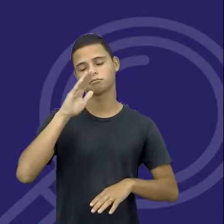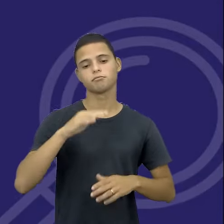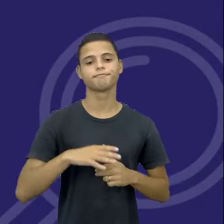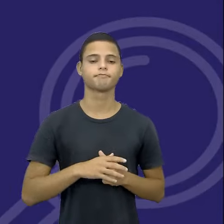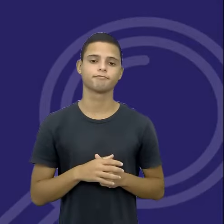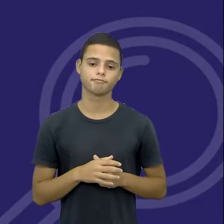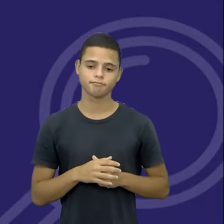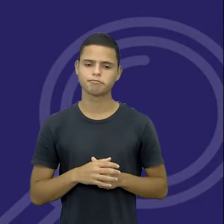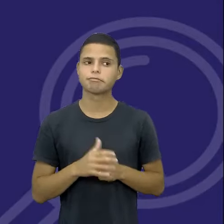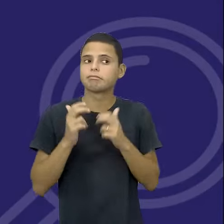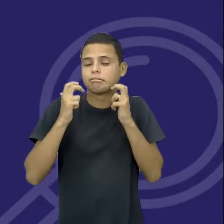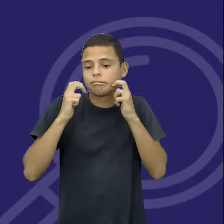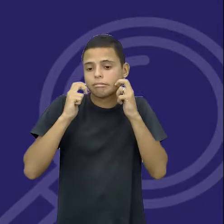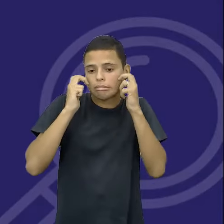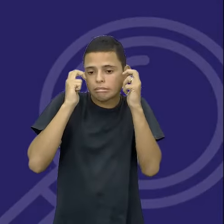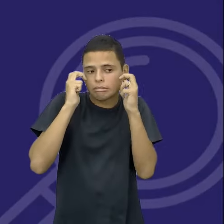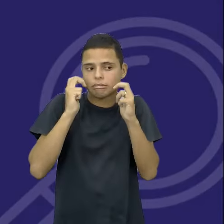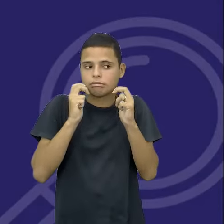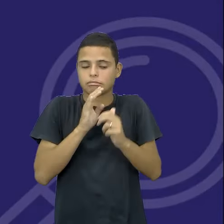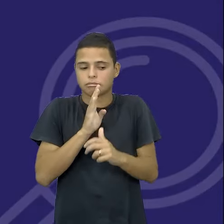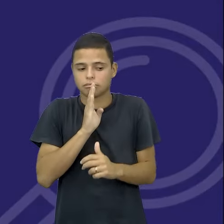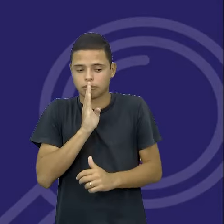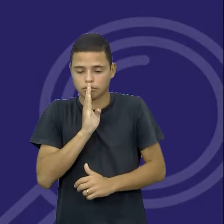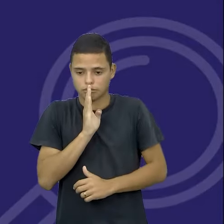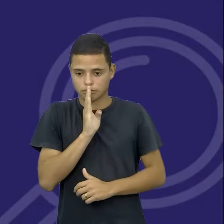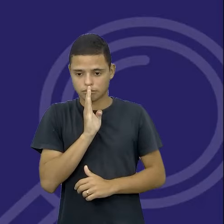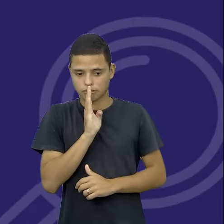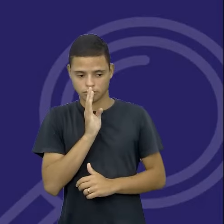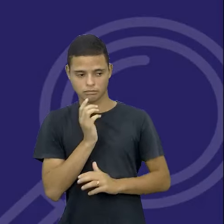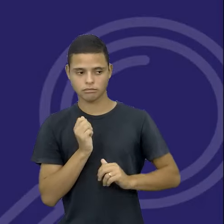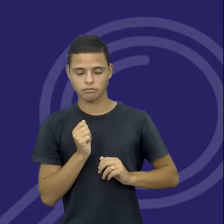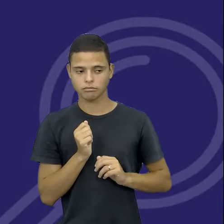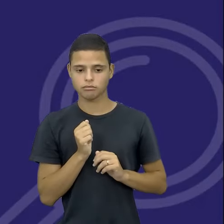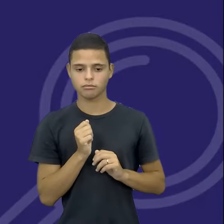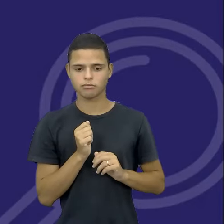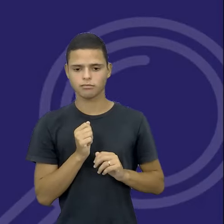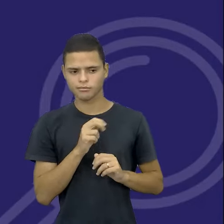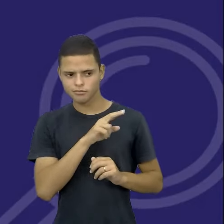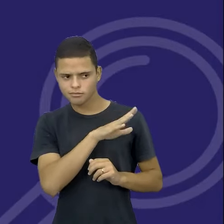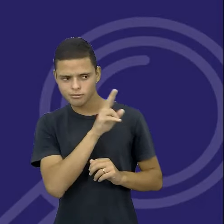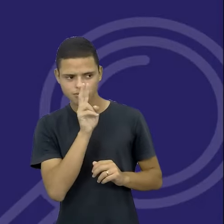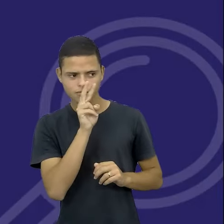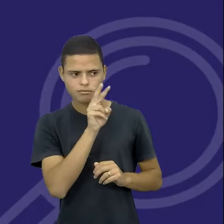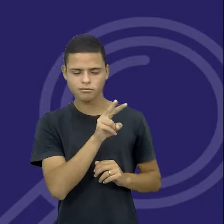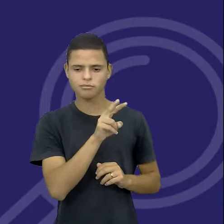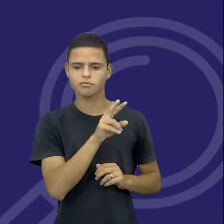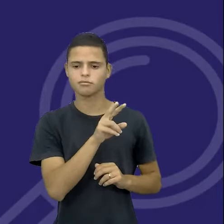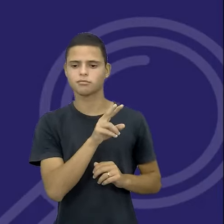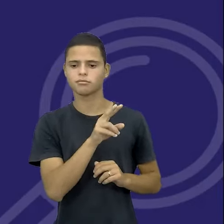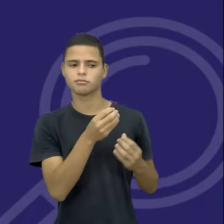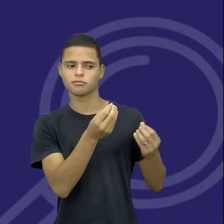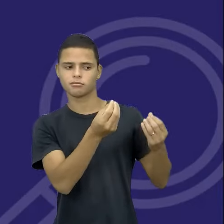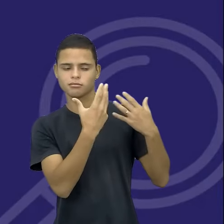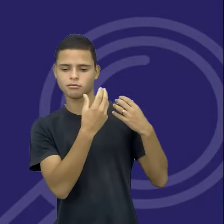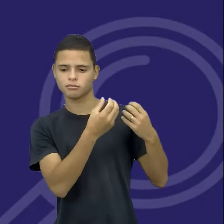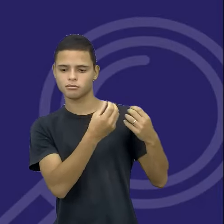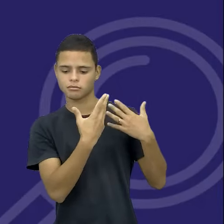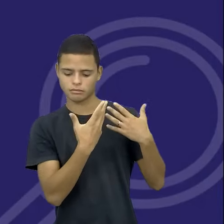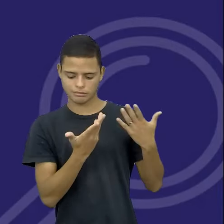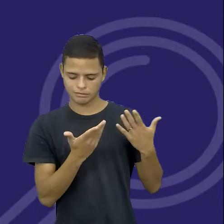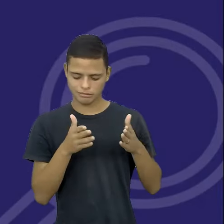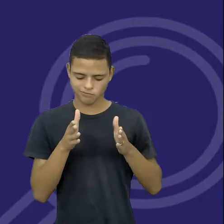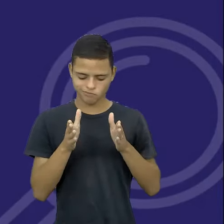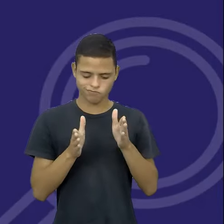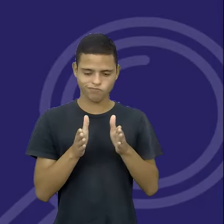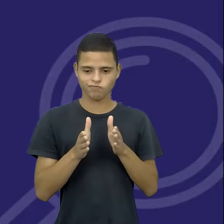eles ficam mais tímidos, né? Eles não veem a aula de matemática como esse espaço,